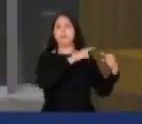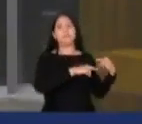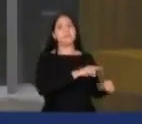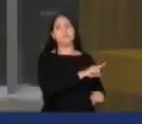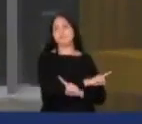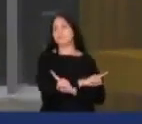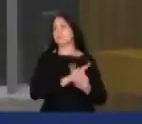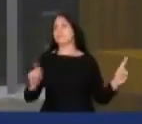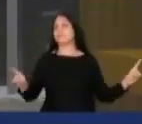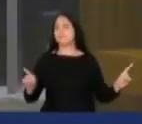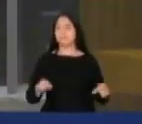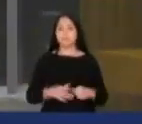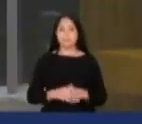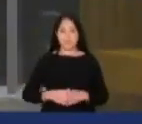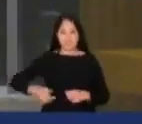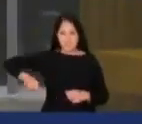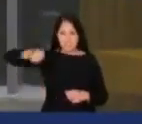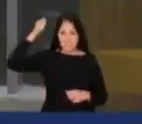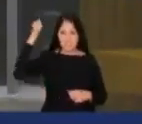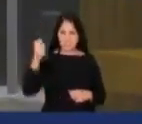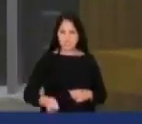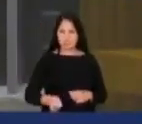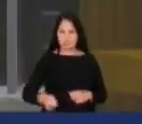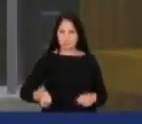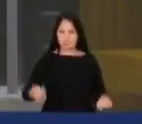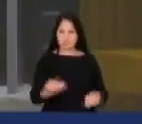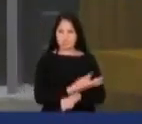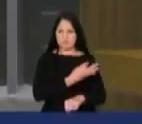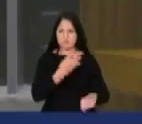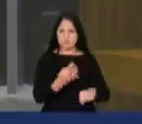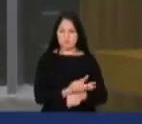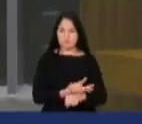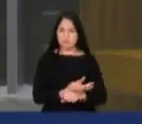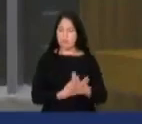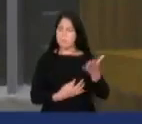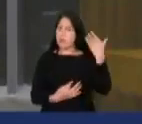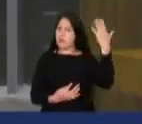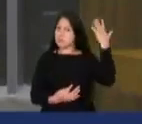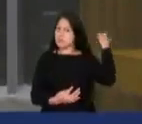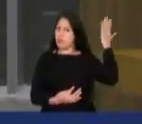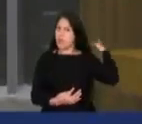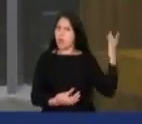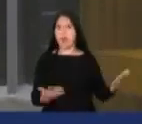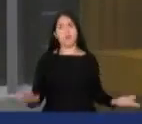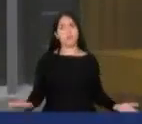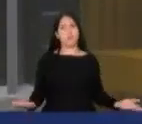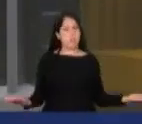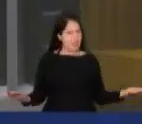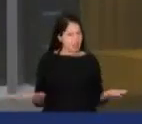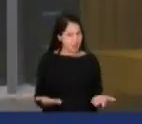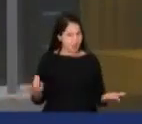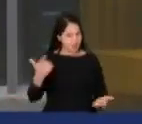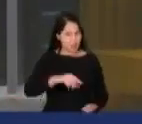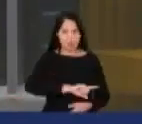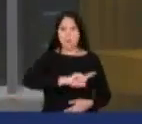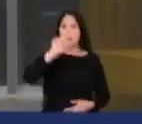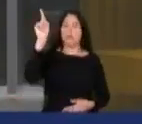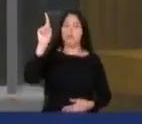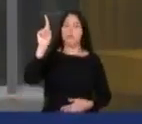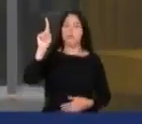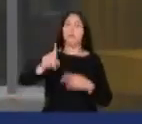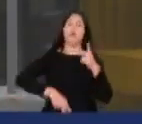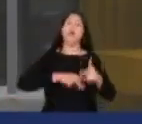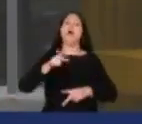e tortura pertencem ao passado. A solução dos imensos desafios da sociedade brasileira